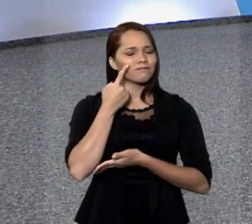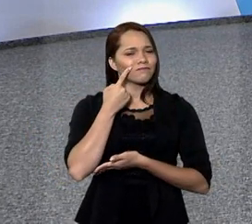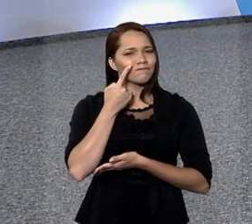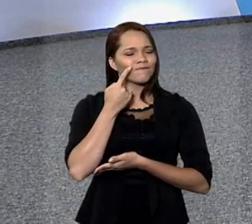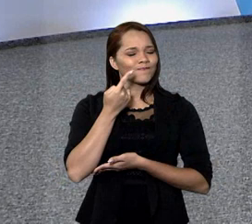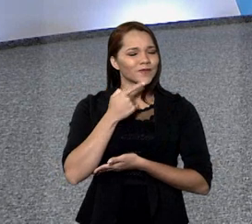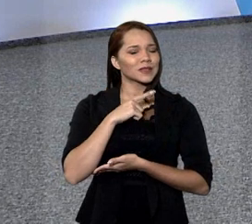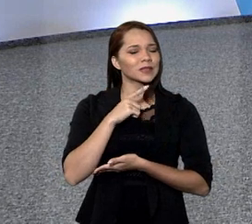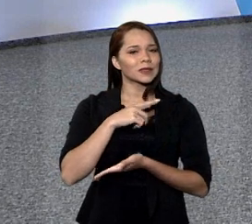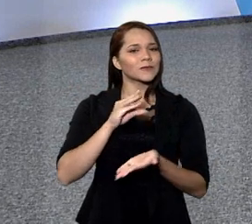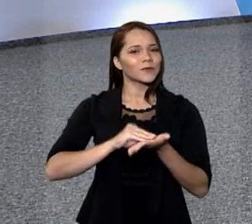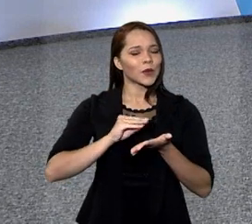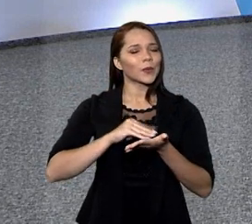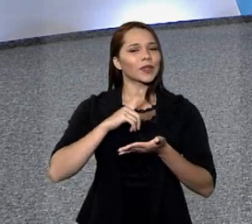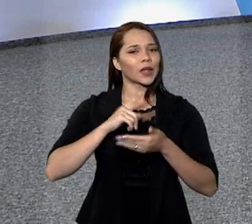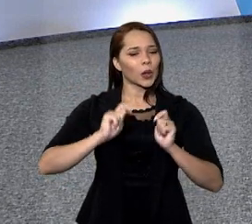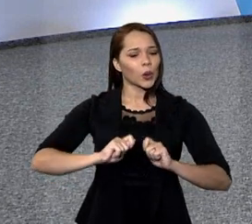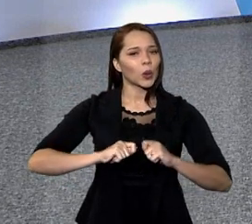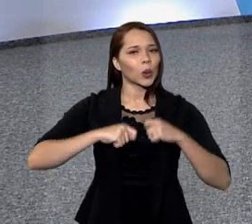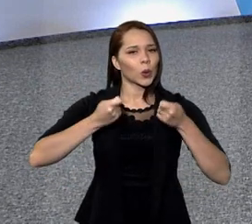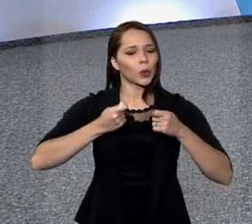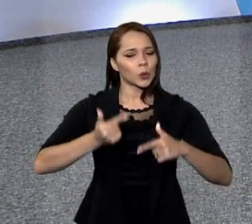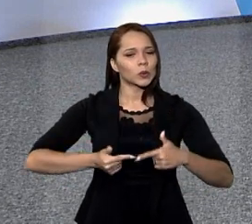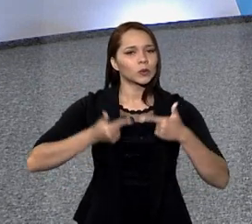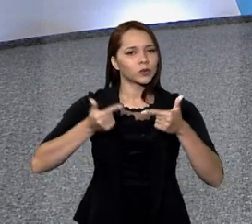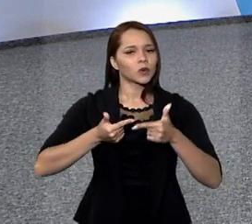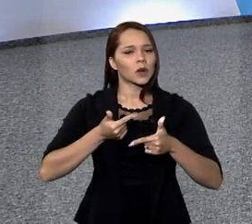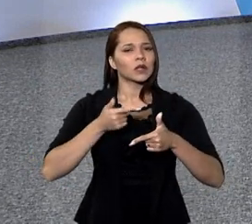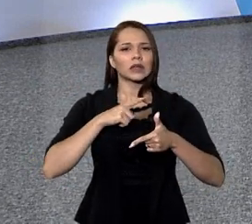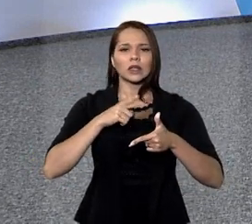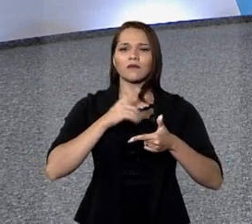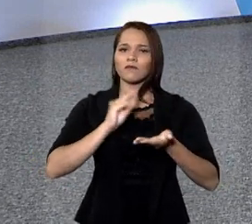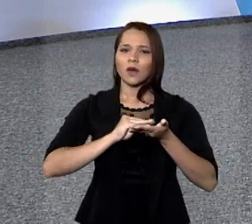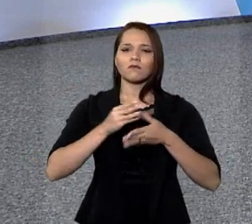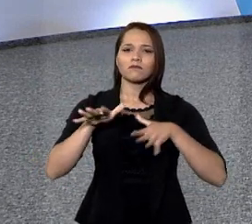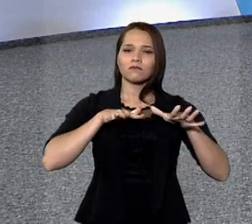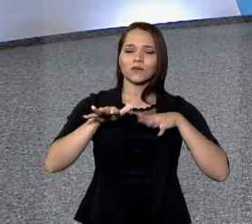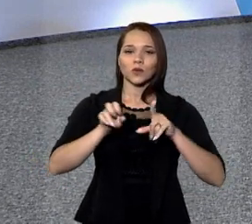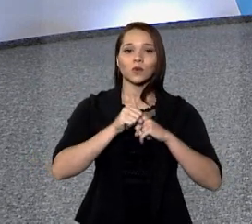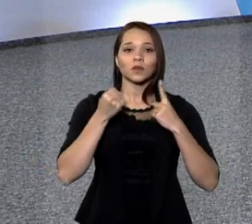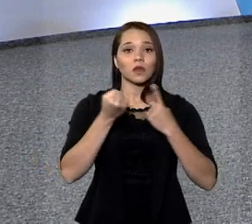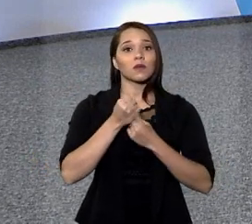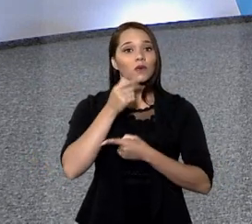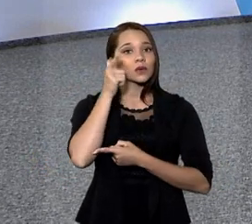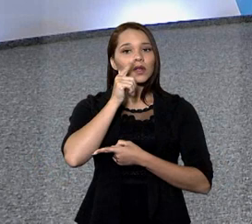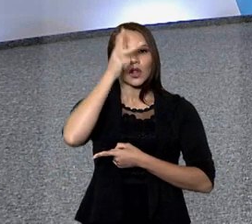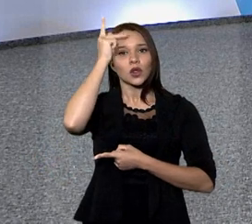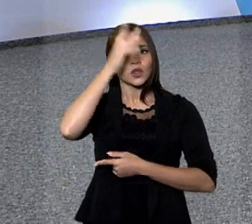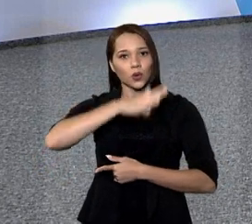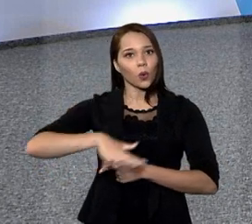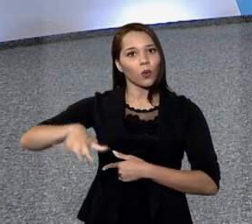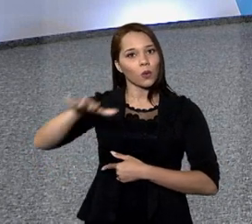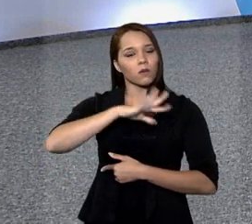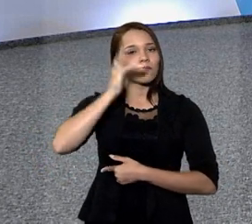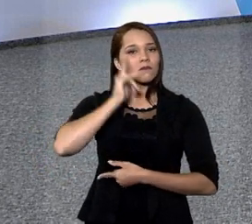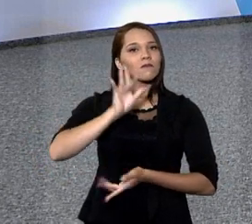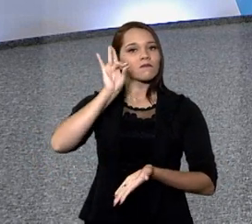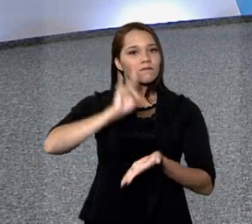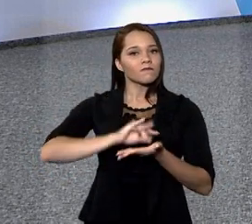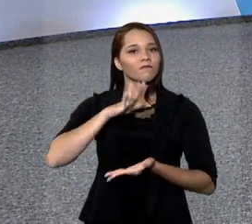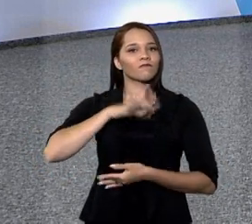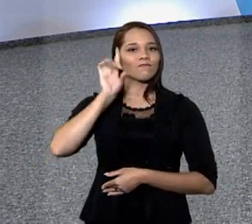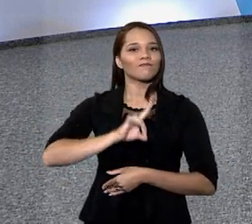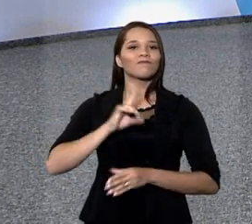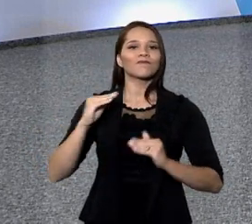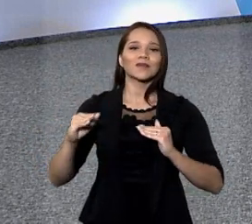questão que ainda demanda muita luta muito movimento muitos movimentos sociais né para que todos possam de fato